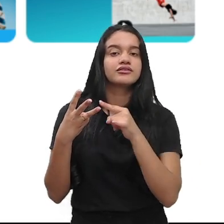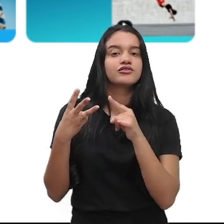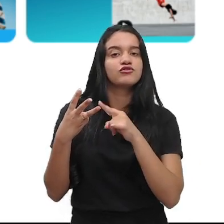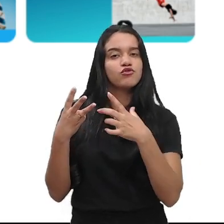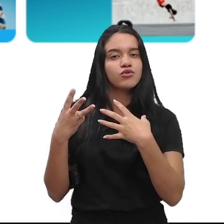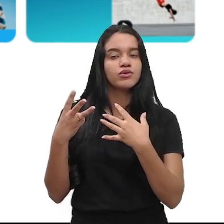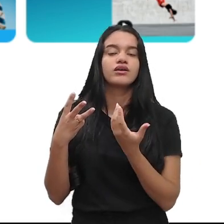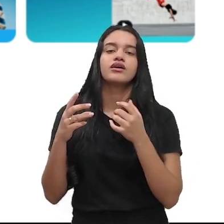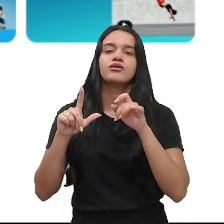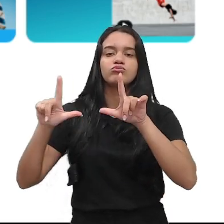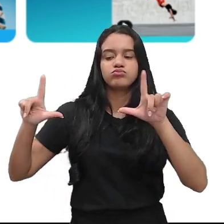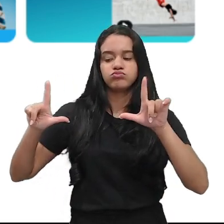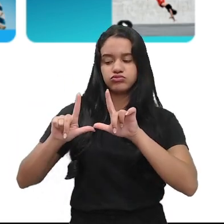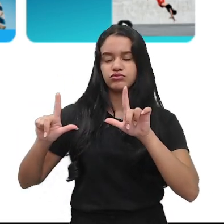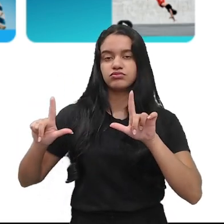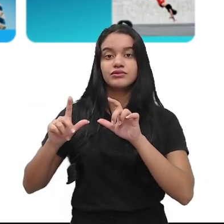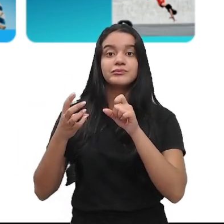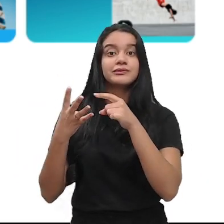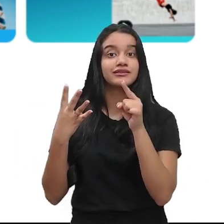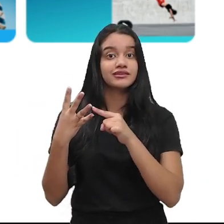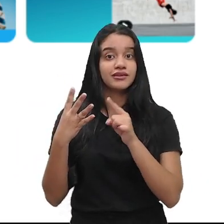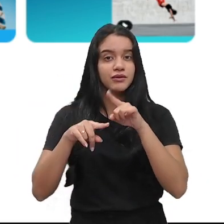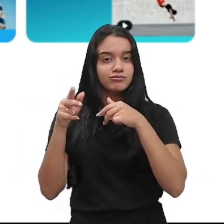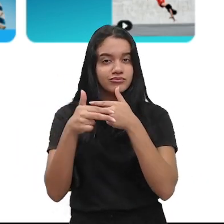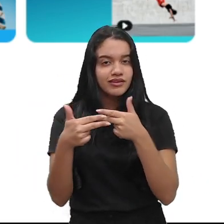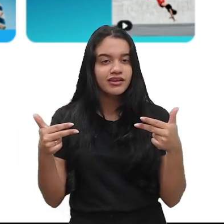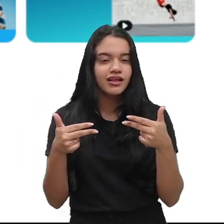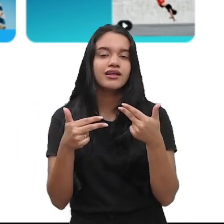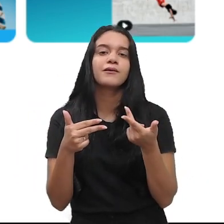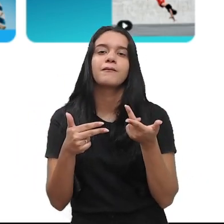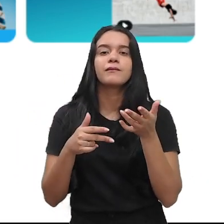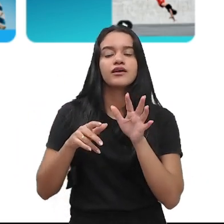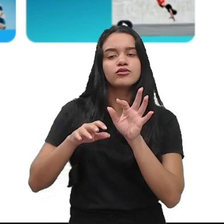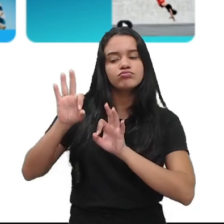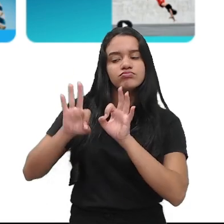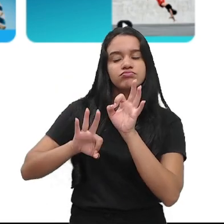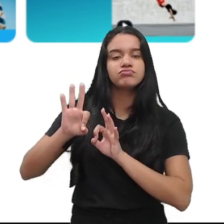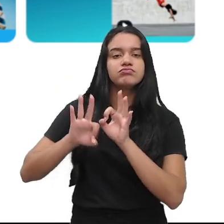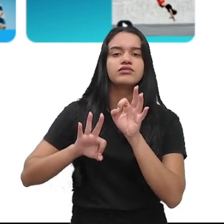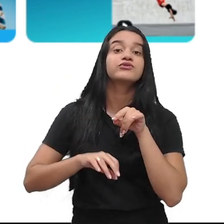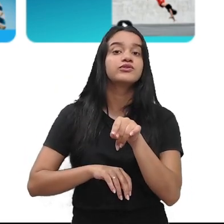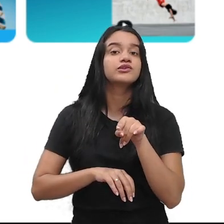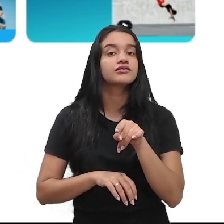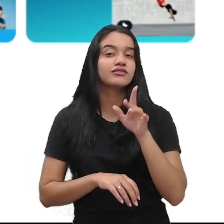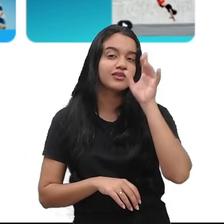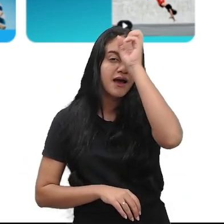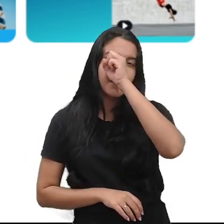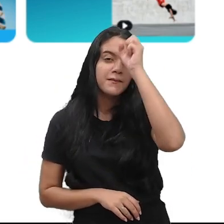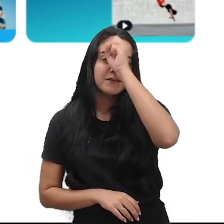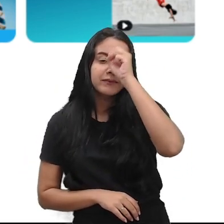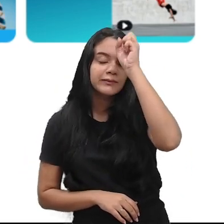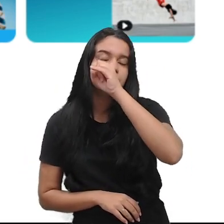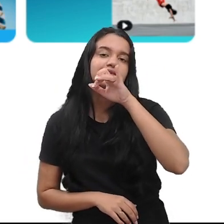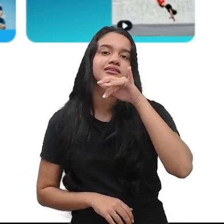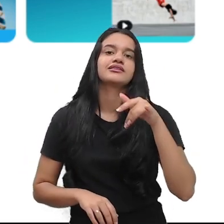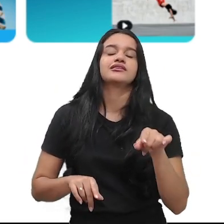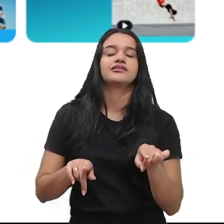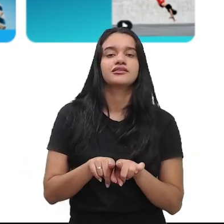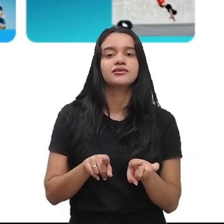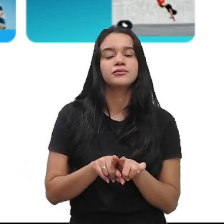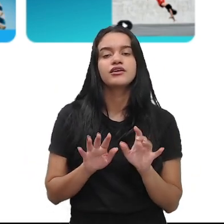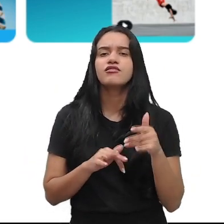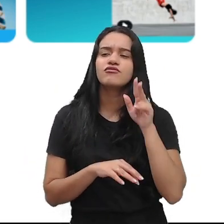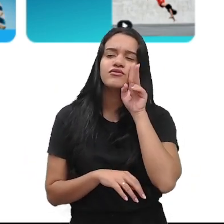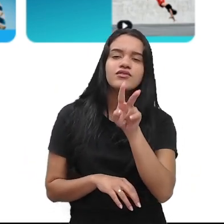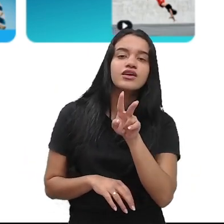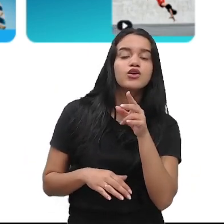elementos decorativos. À medida que você vai aprendendo a utilizar esses elementos, você vai despertando o seu feeling para ver o